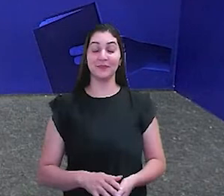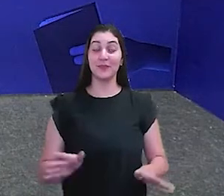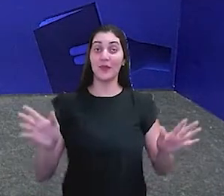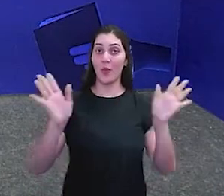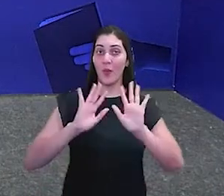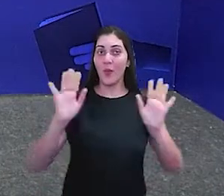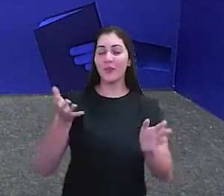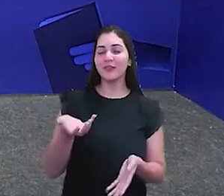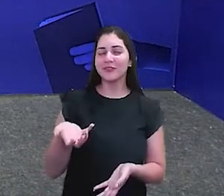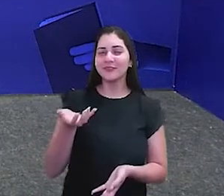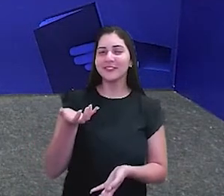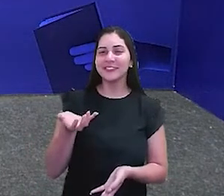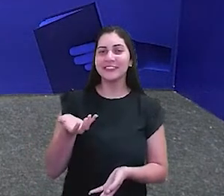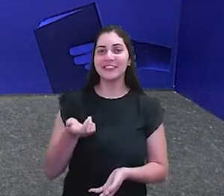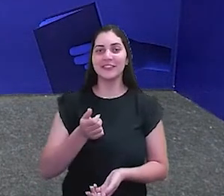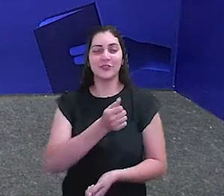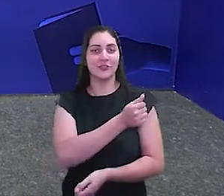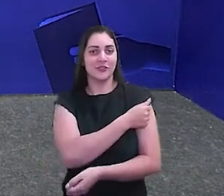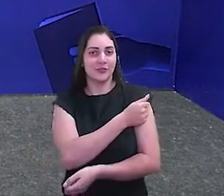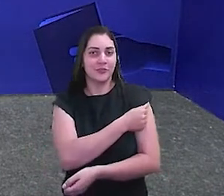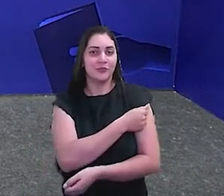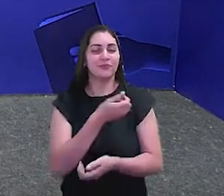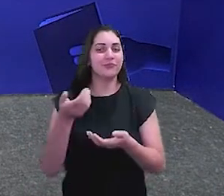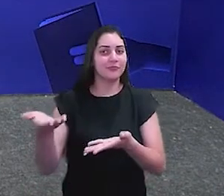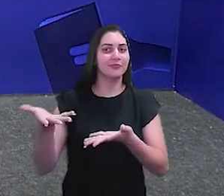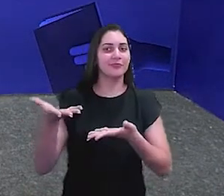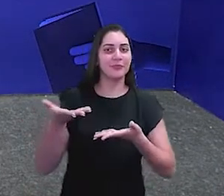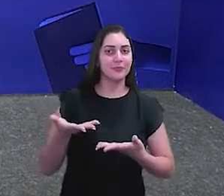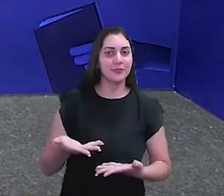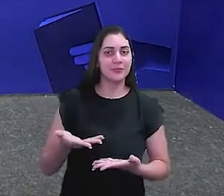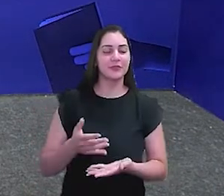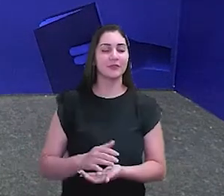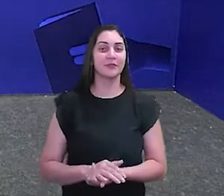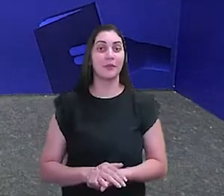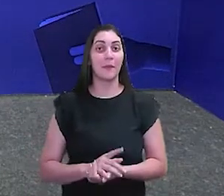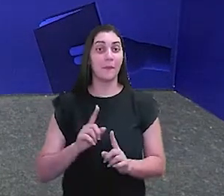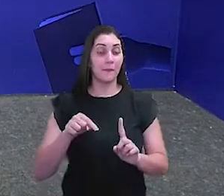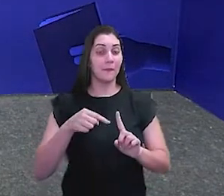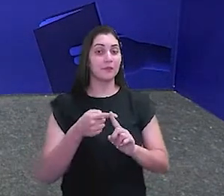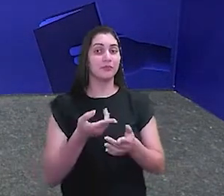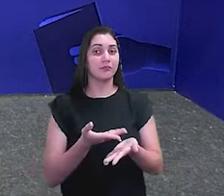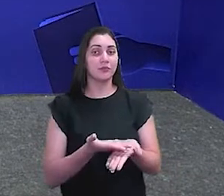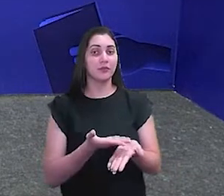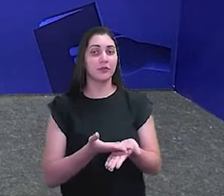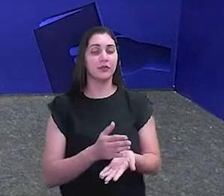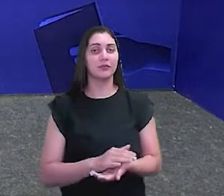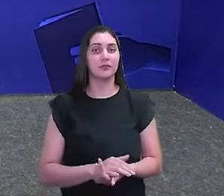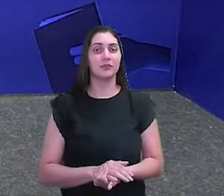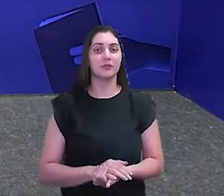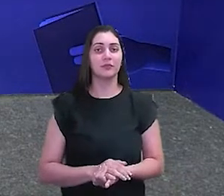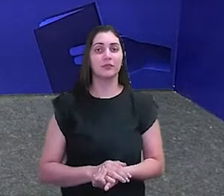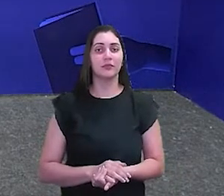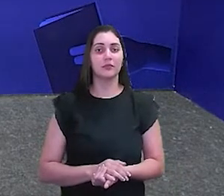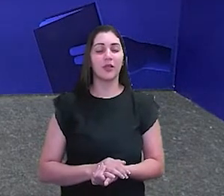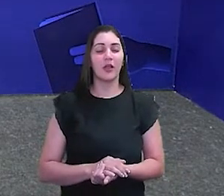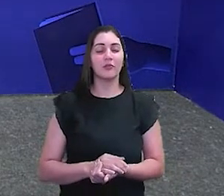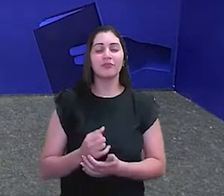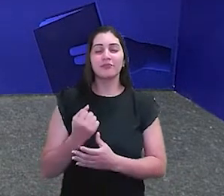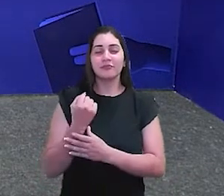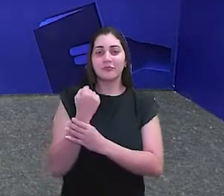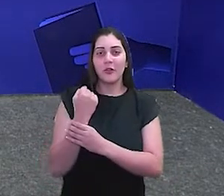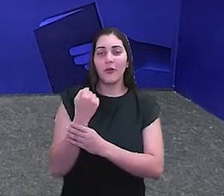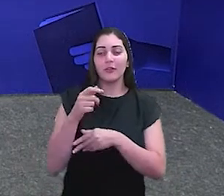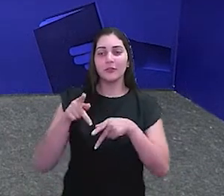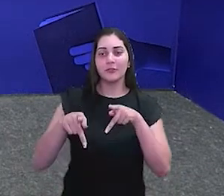Olá, queridos alunos, queridas alunas, sejam bem-vindas a mais uma aula do fortalecimento